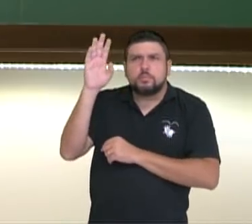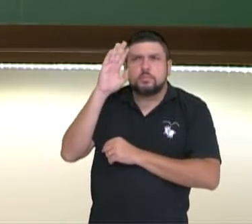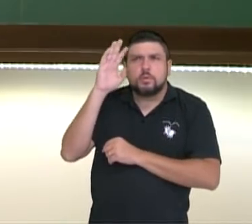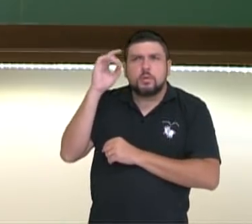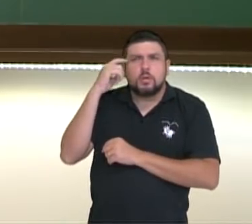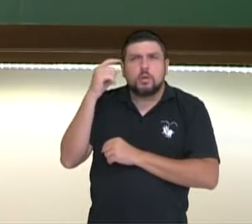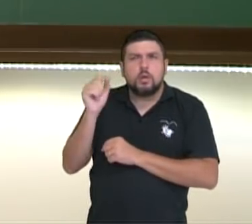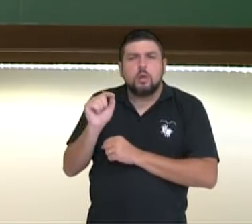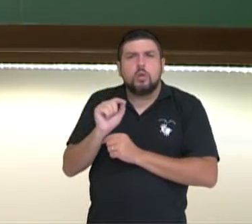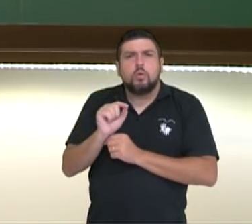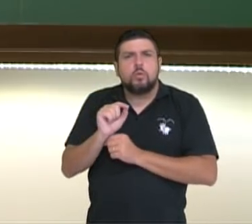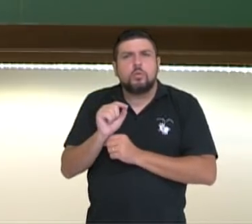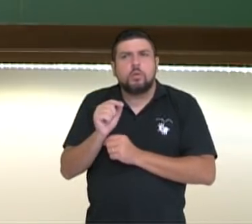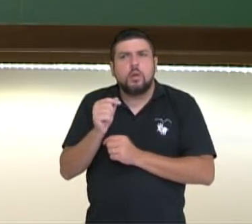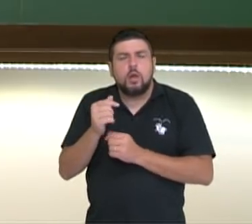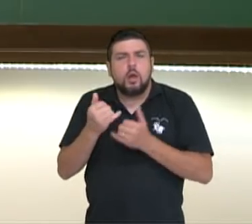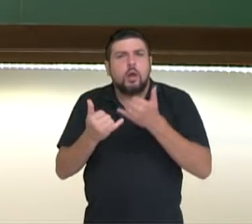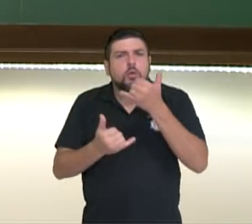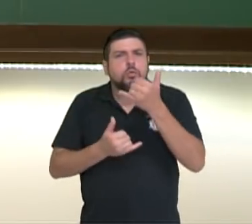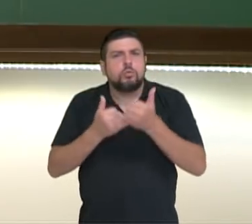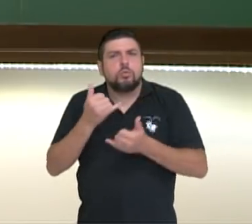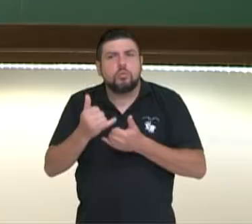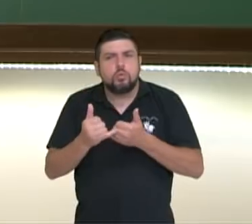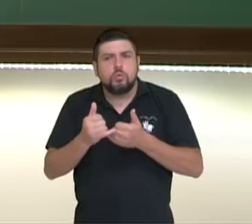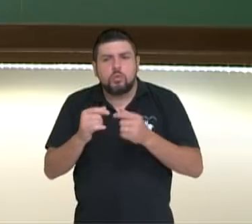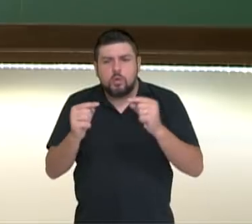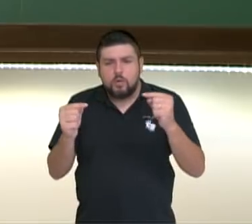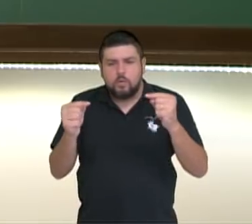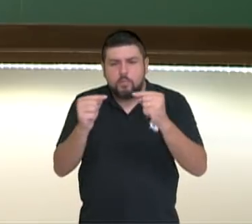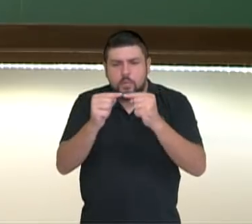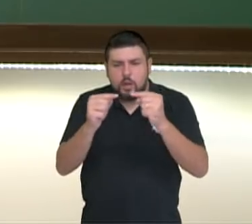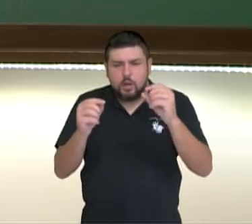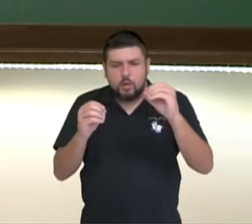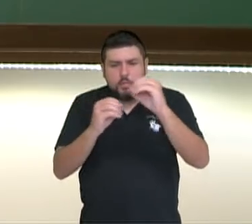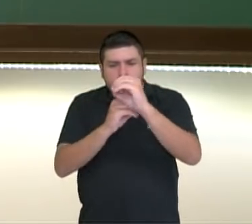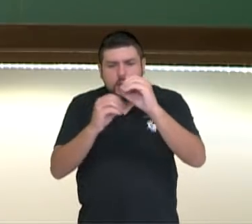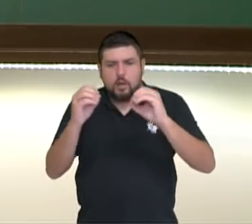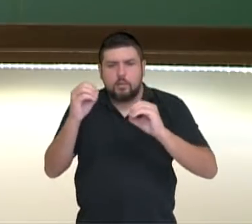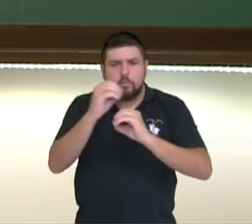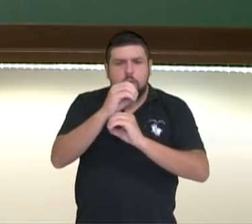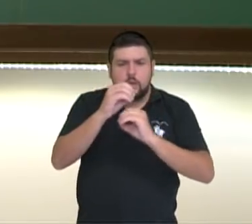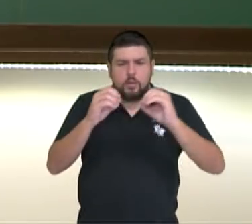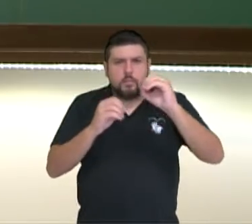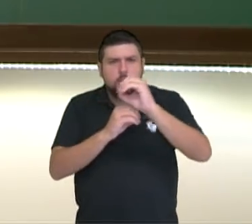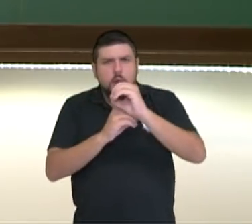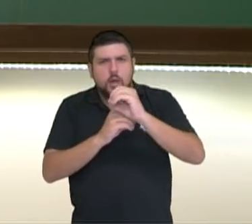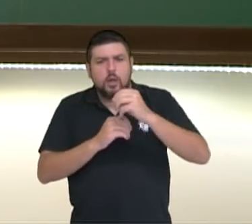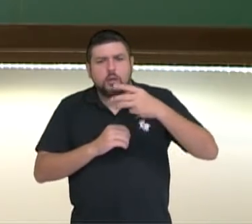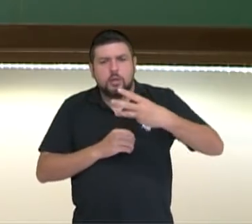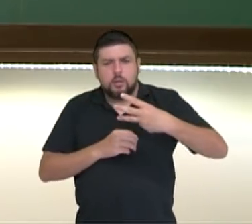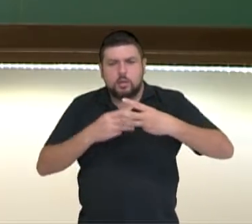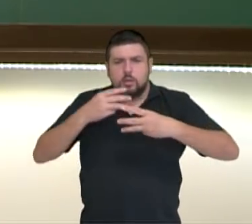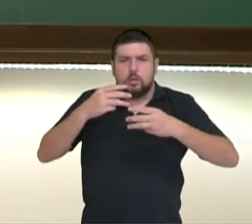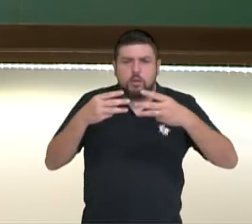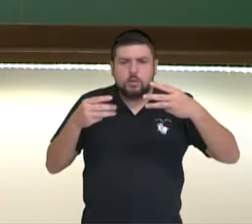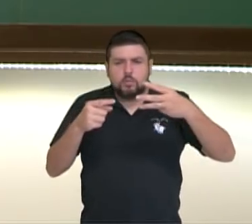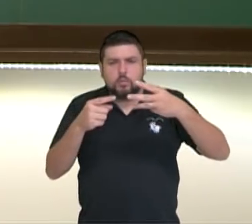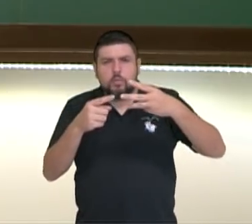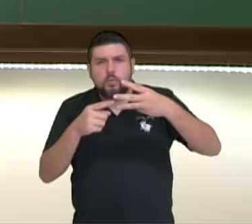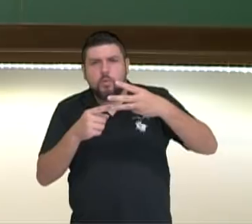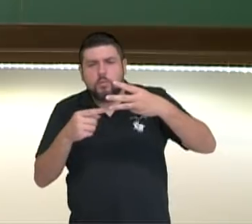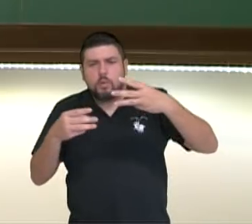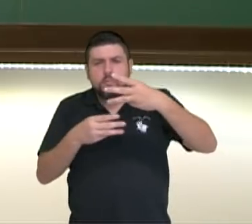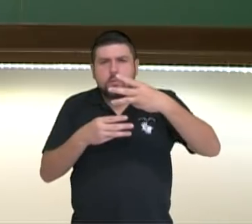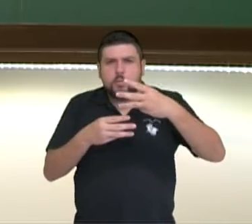Crush, mas para todos os outros jogos que usam essa combinação de 3 elementos?